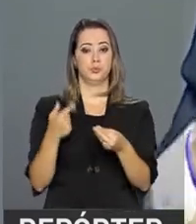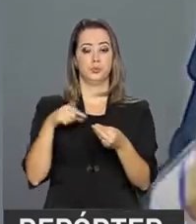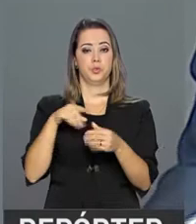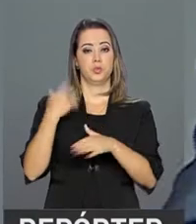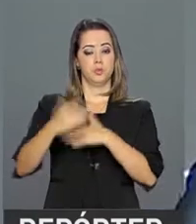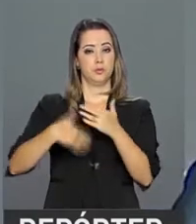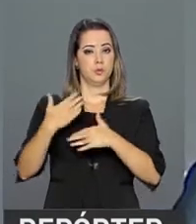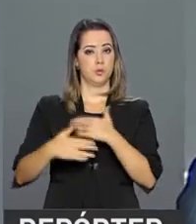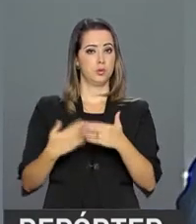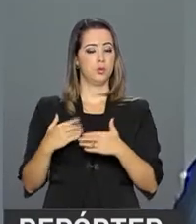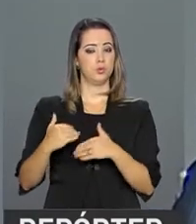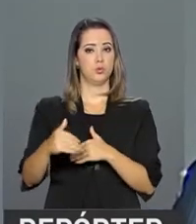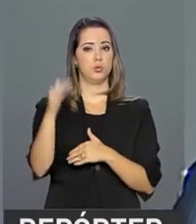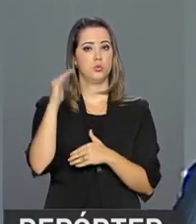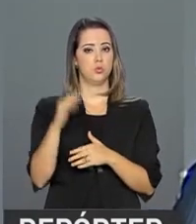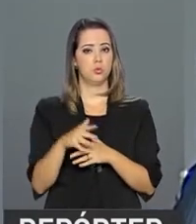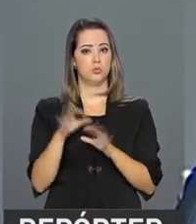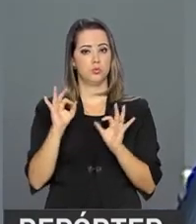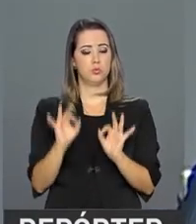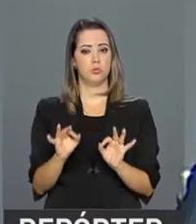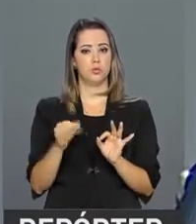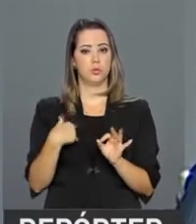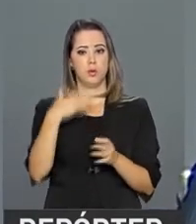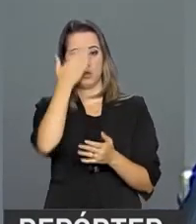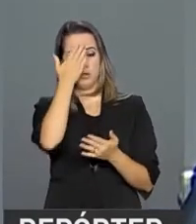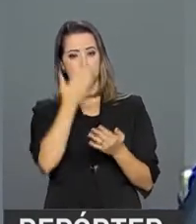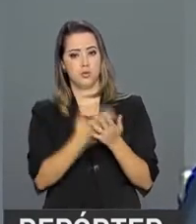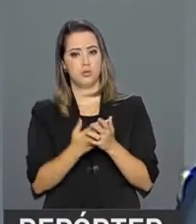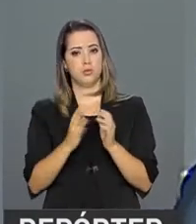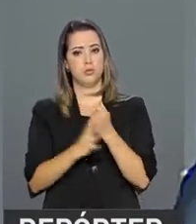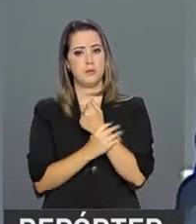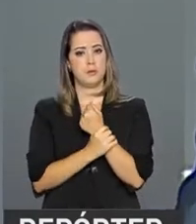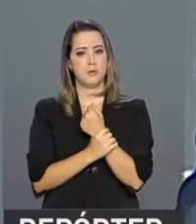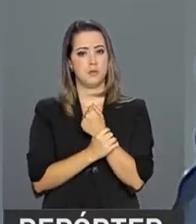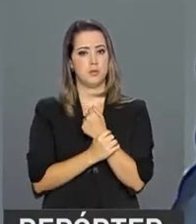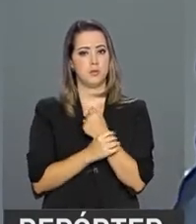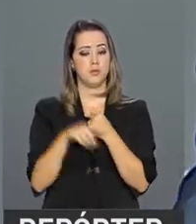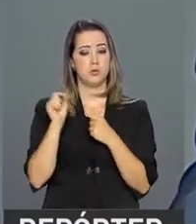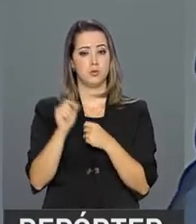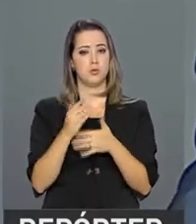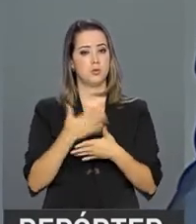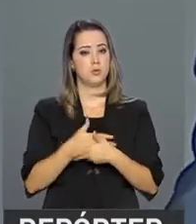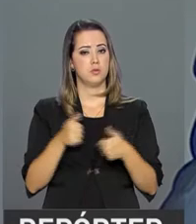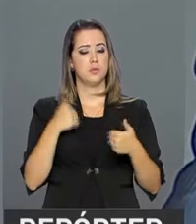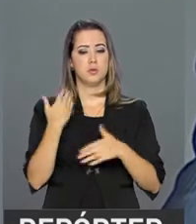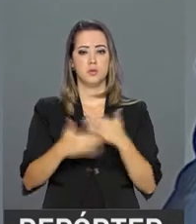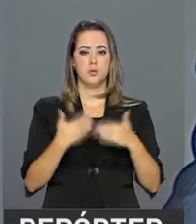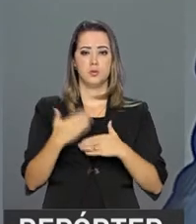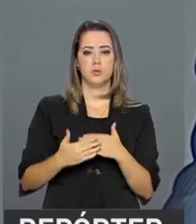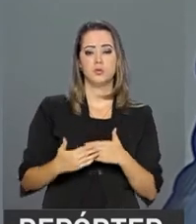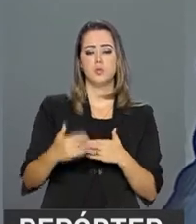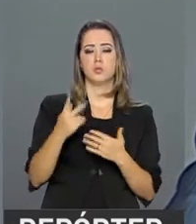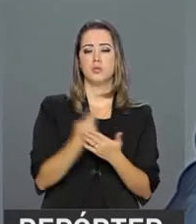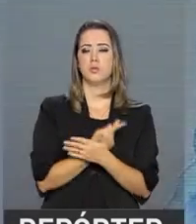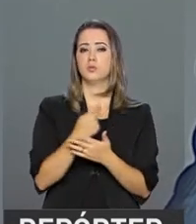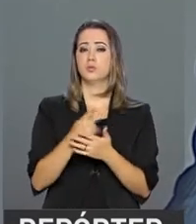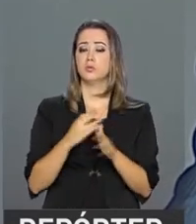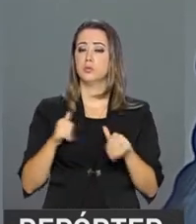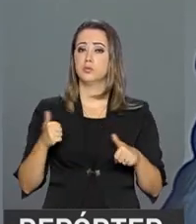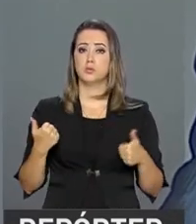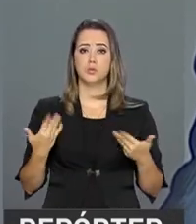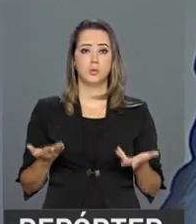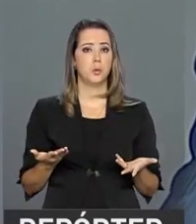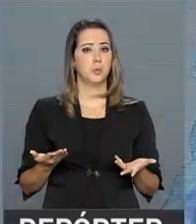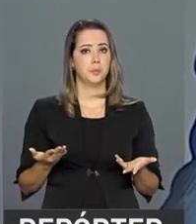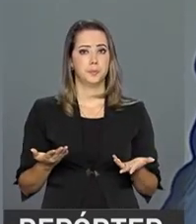continuar a absolutamente confiantes seguros de que essas melhoras continuarão ocorrendo e portanto